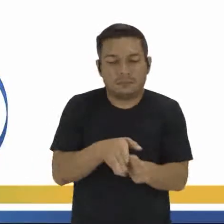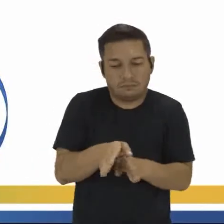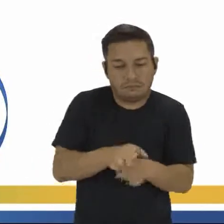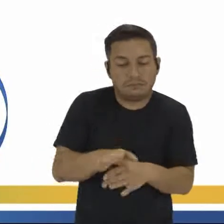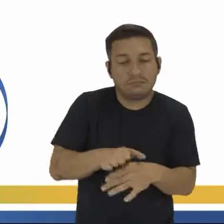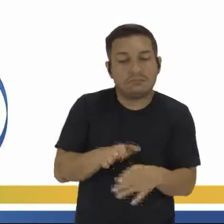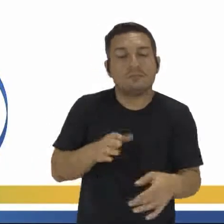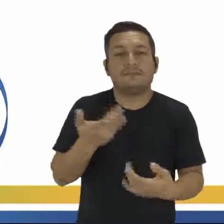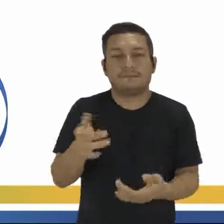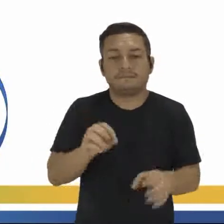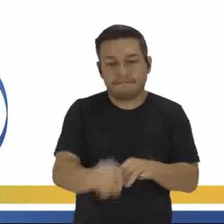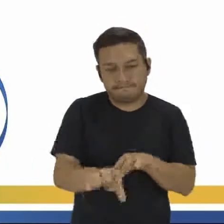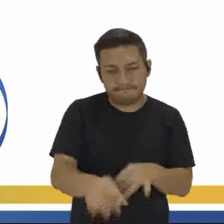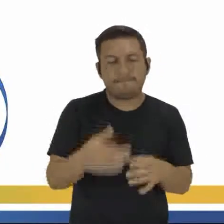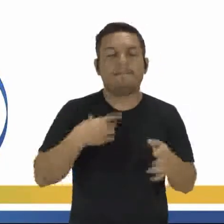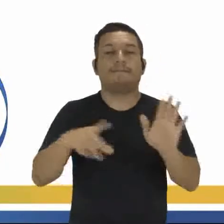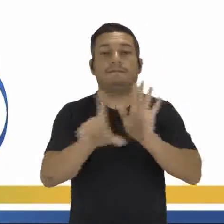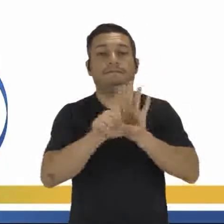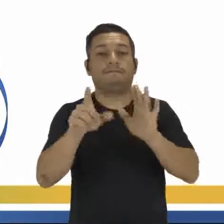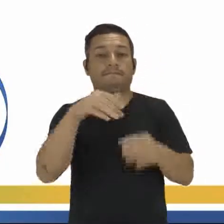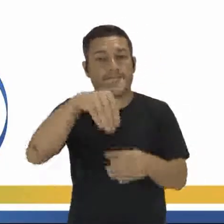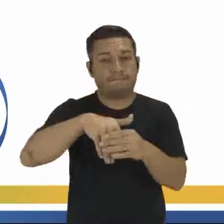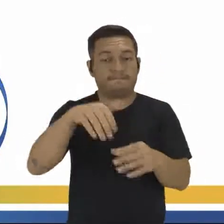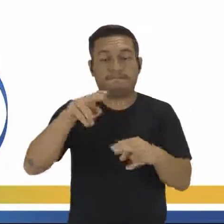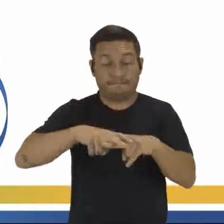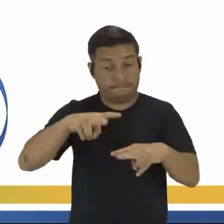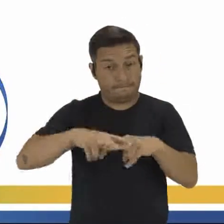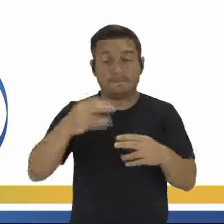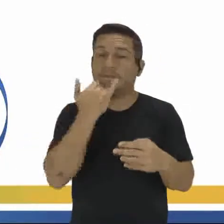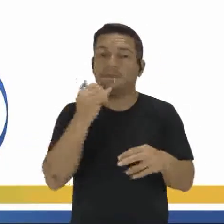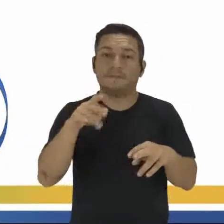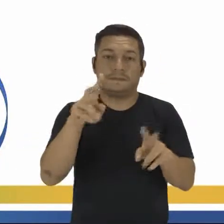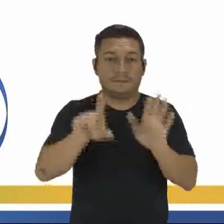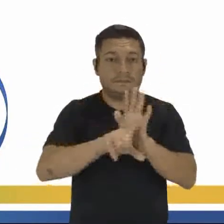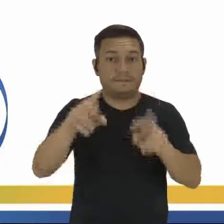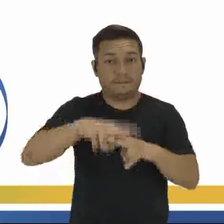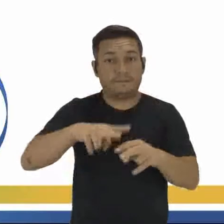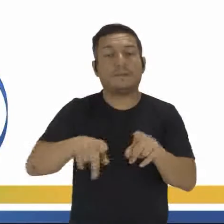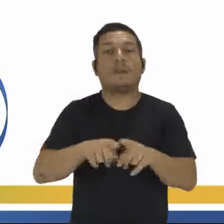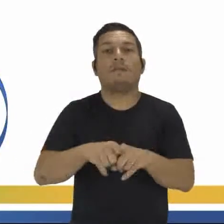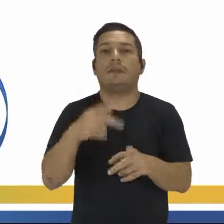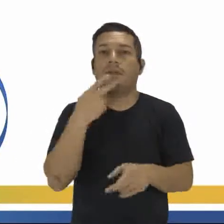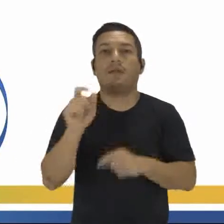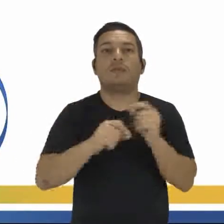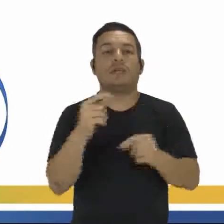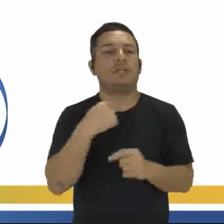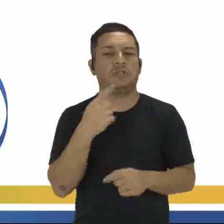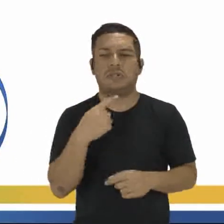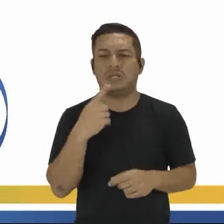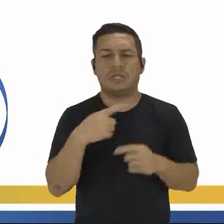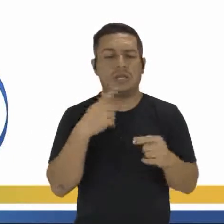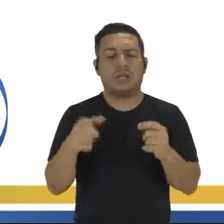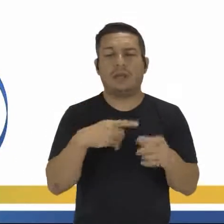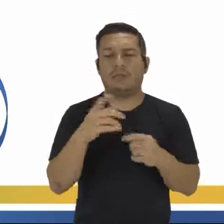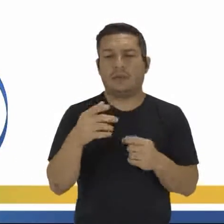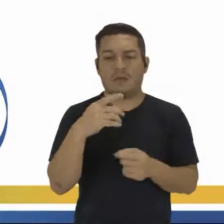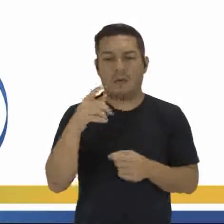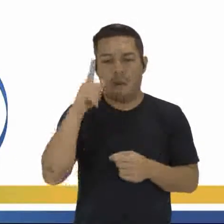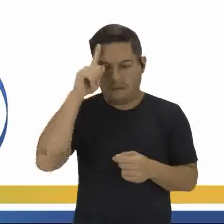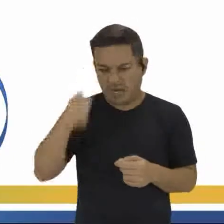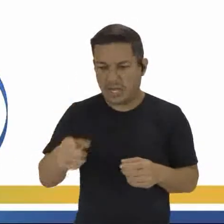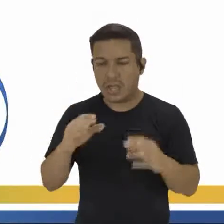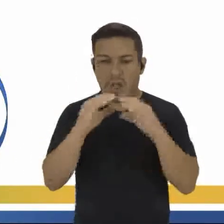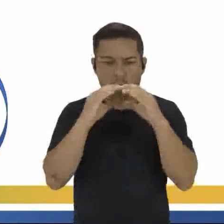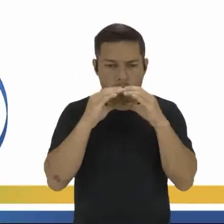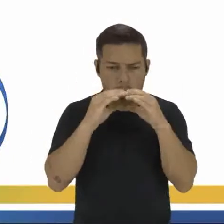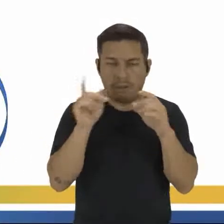arrecadativo. O Código Penal, por sua vez, registra que ninguém é obrigado a produzir provas contra si. Então veja que